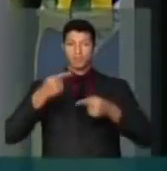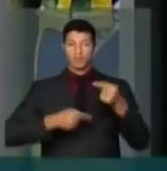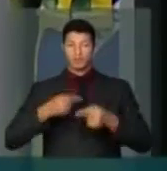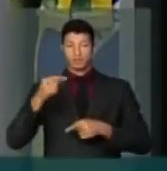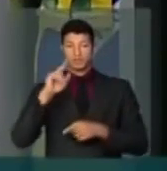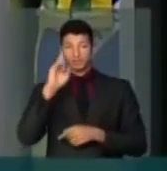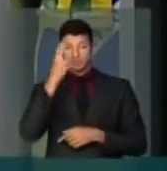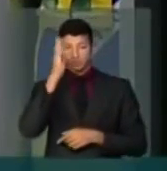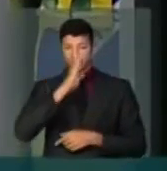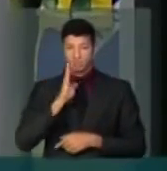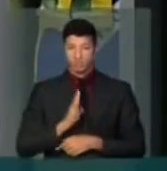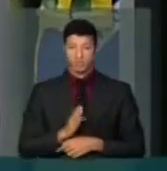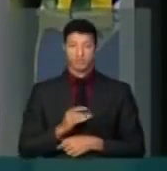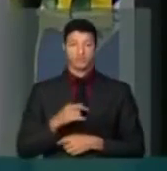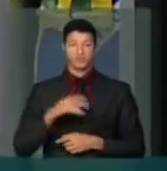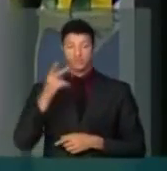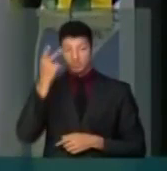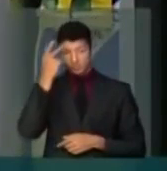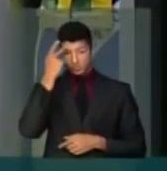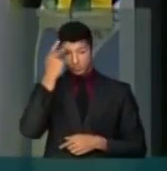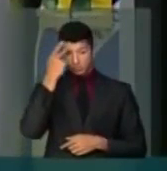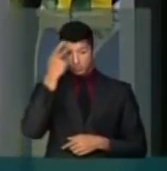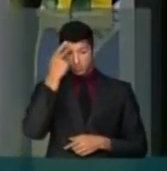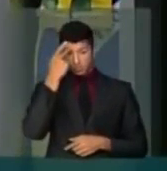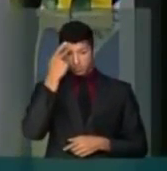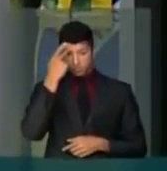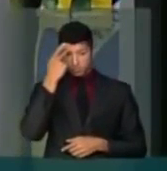história do país. São Paulo